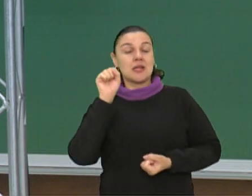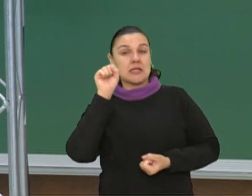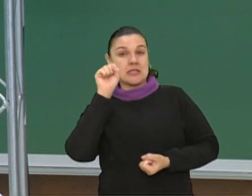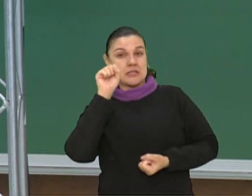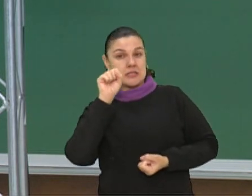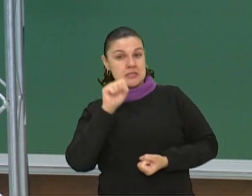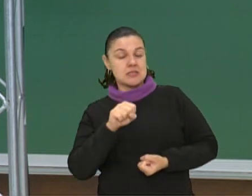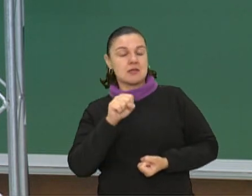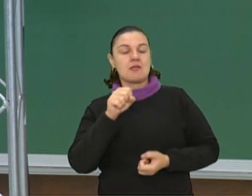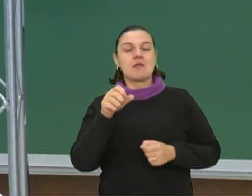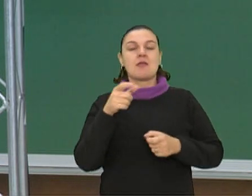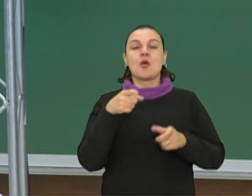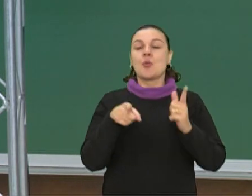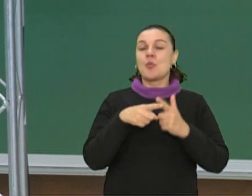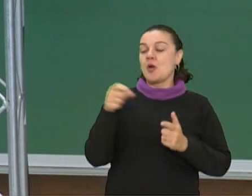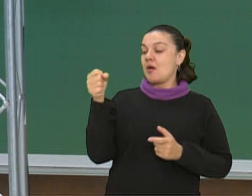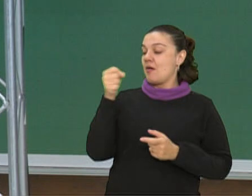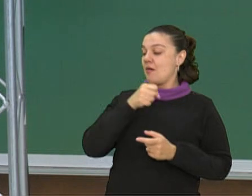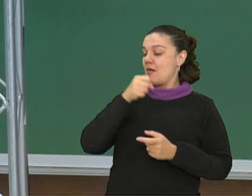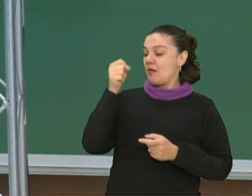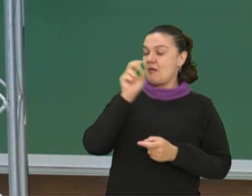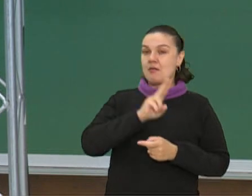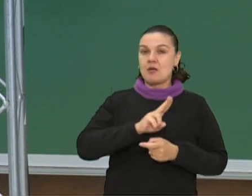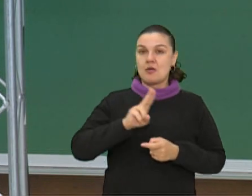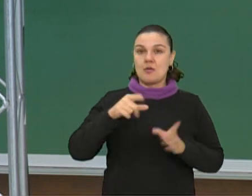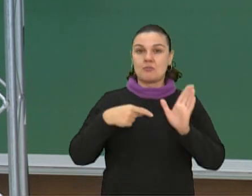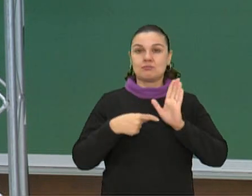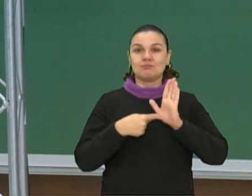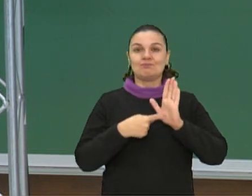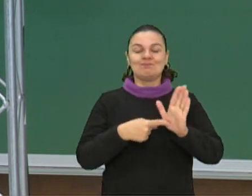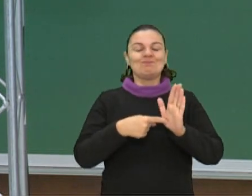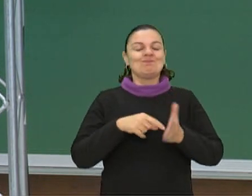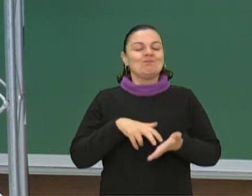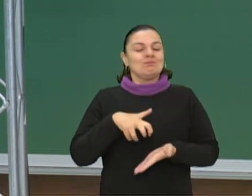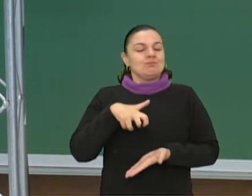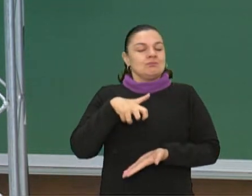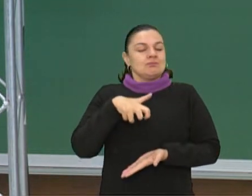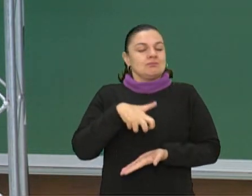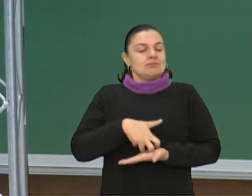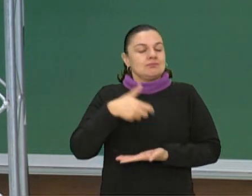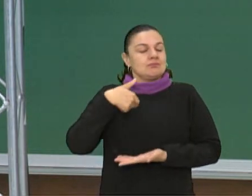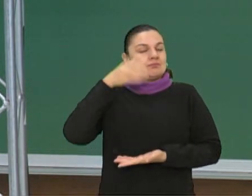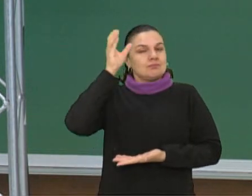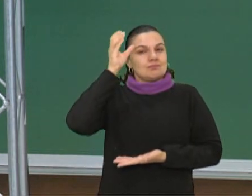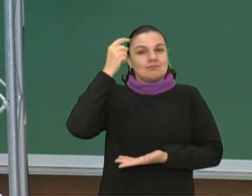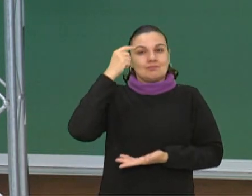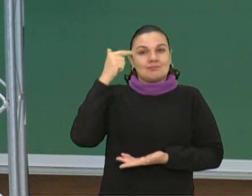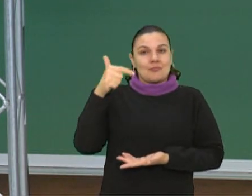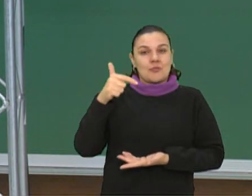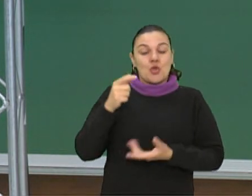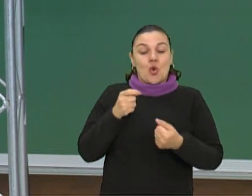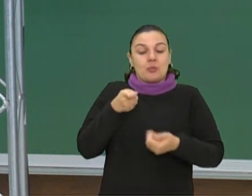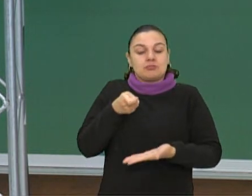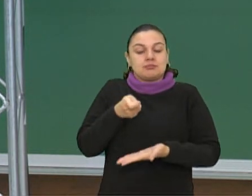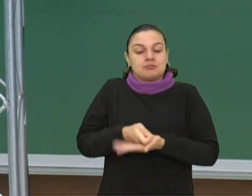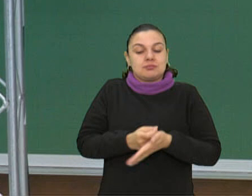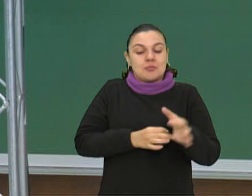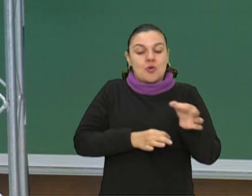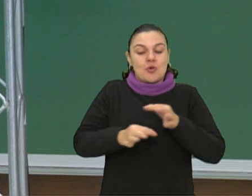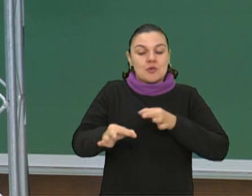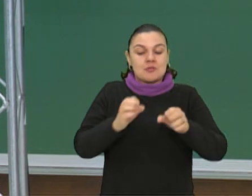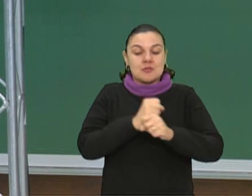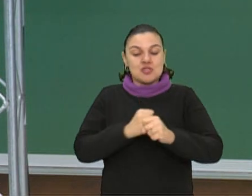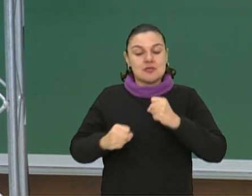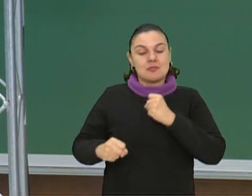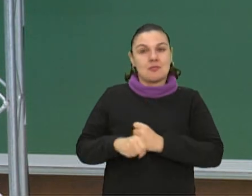cantora Pitty expõe-nos na condição de vítimas inconscientes em relação ao sistema imposto pela